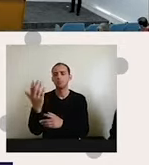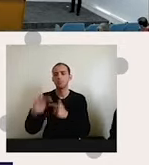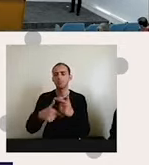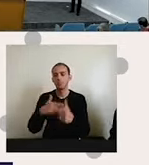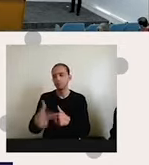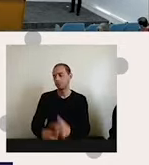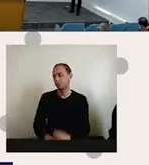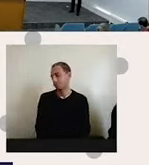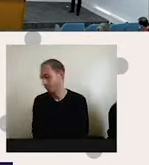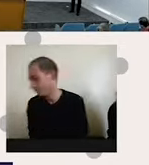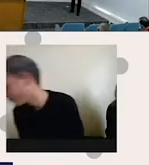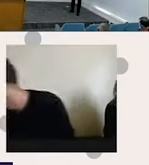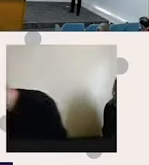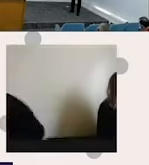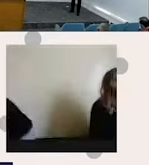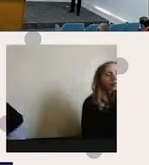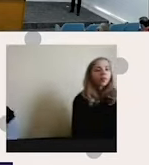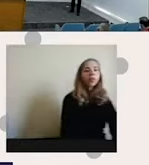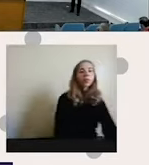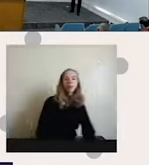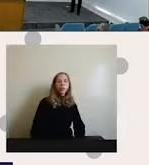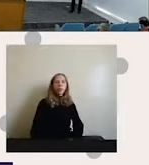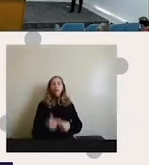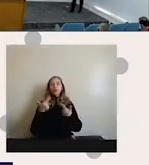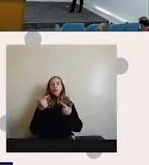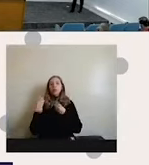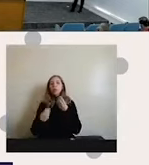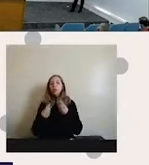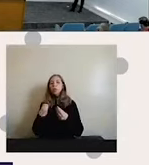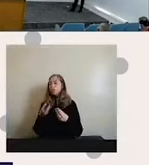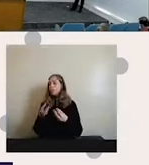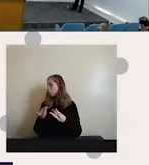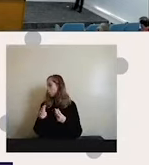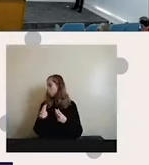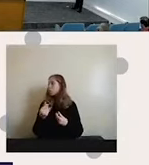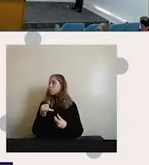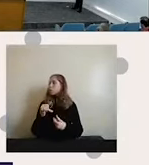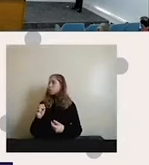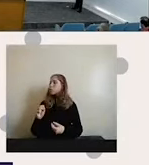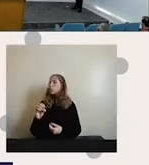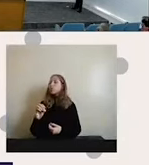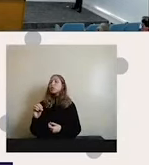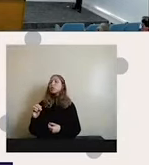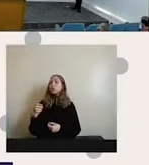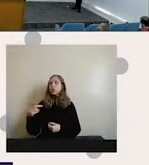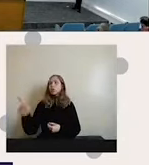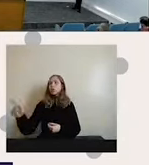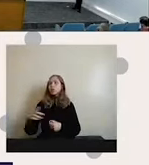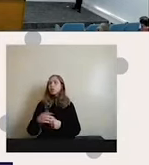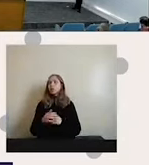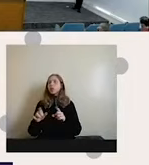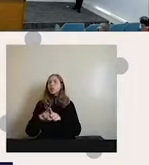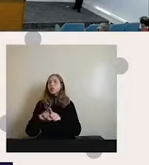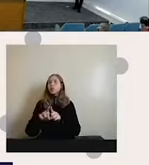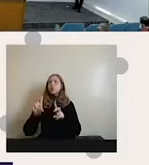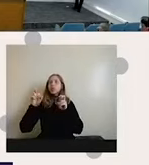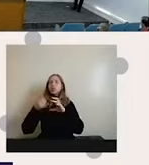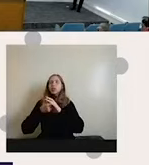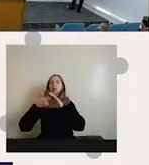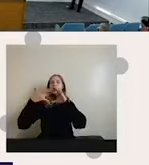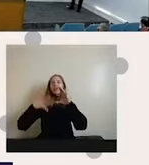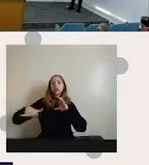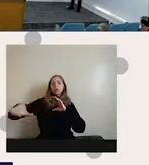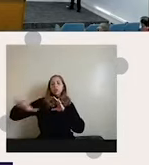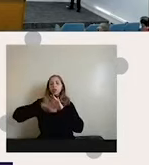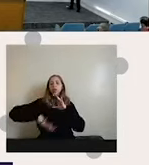gente não tem como mensurar isso, porque a gente depende do que ele está falando na hora da perícia. E que a questão da descaracterização ela deveria ser feita só realmente